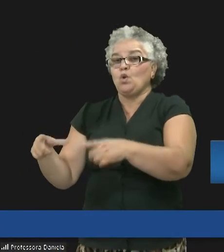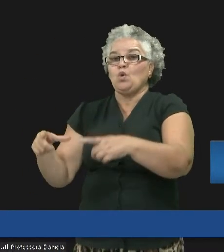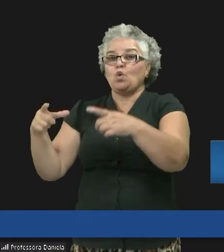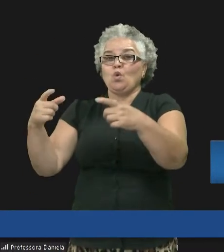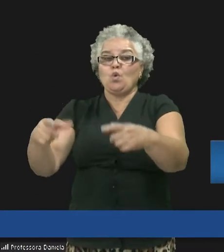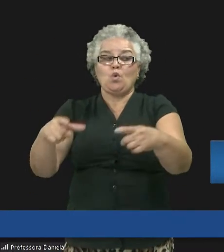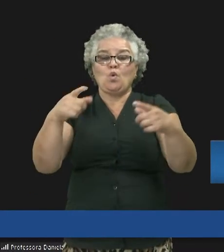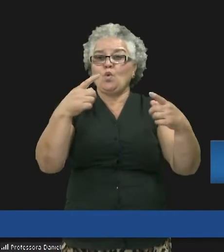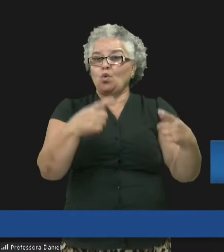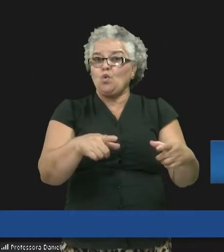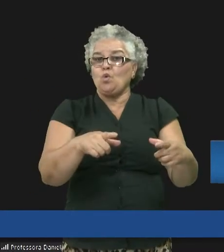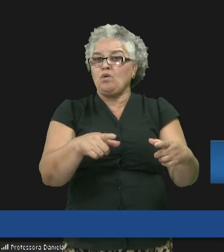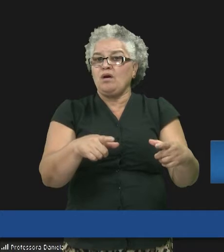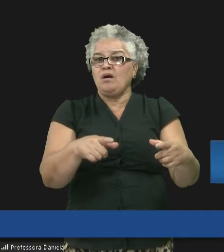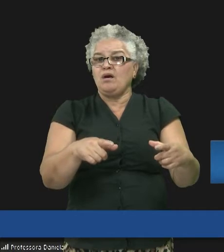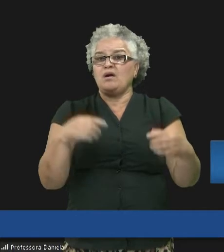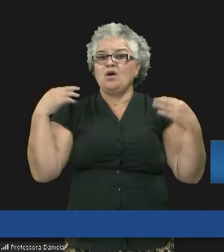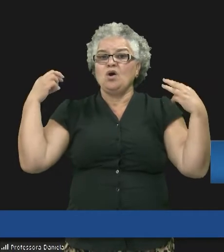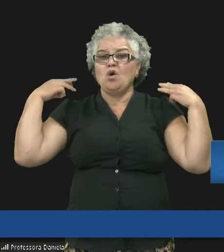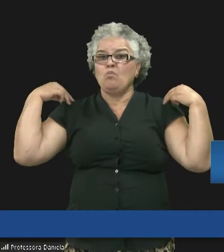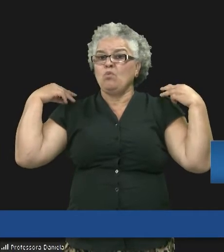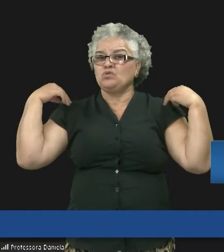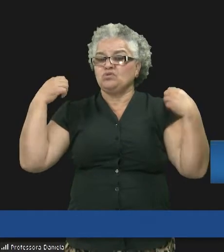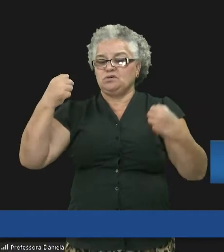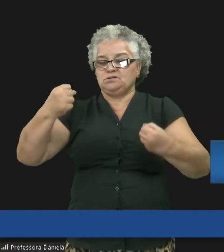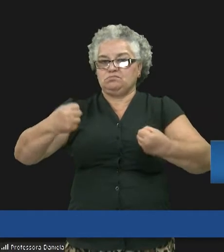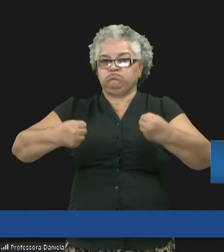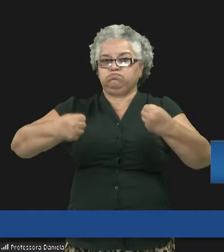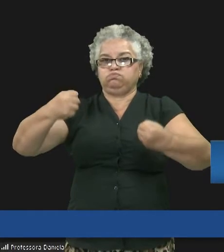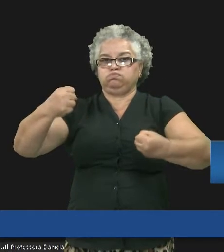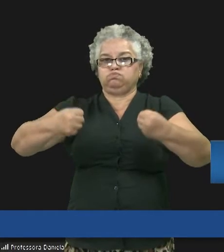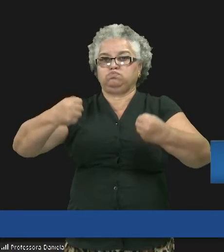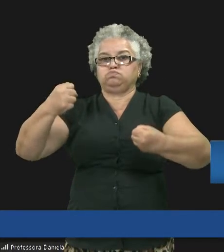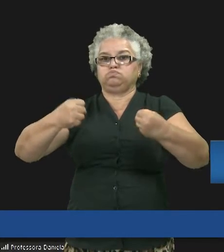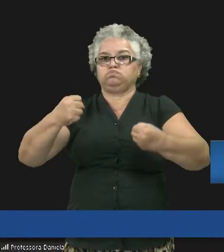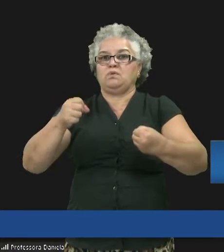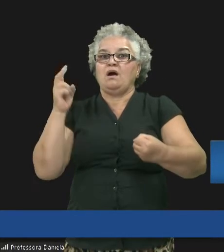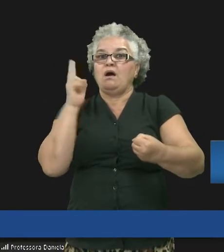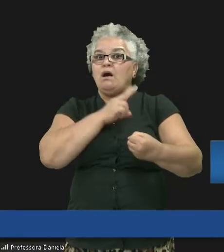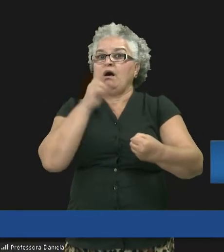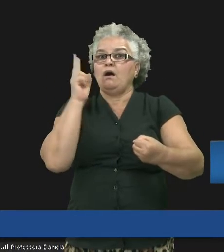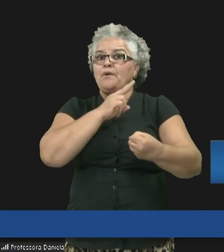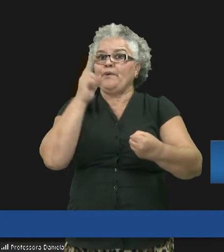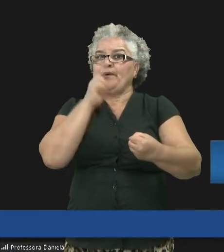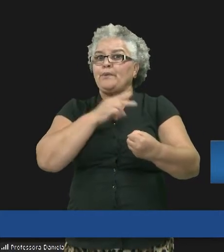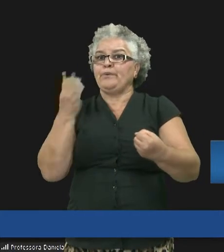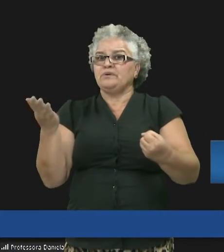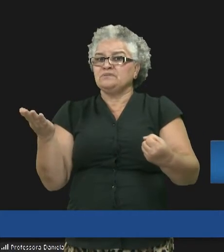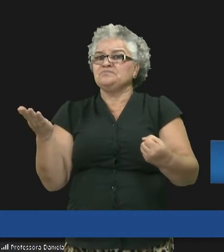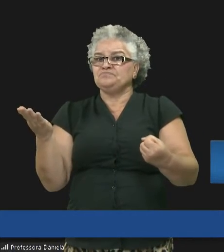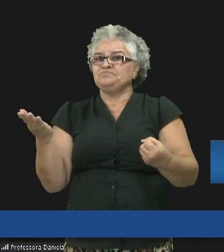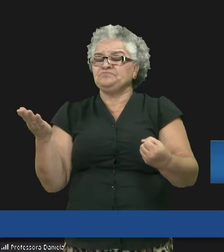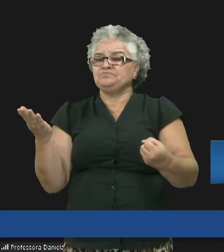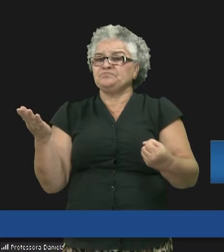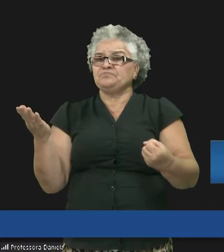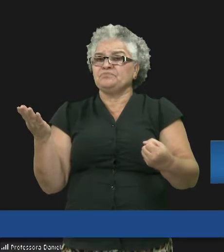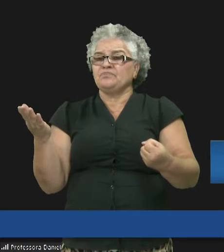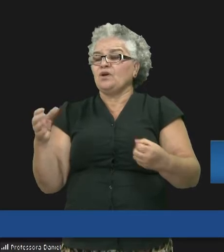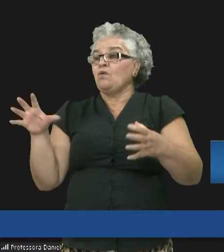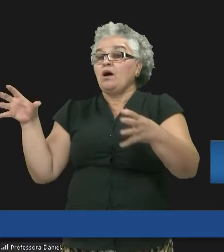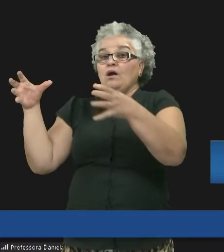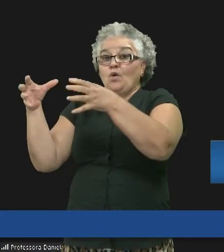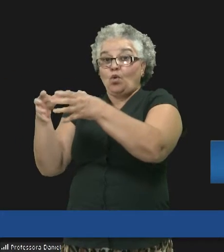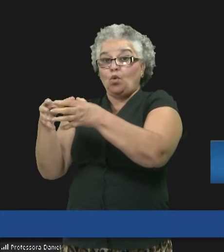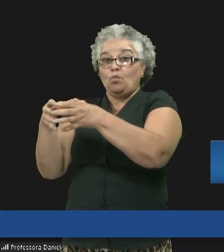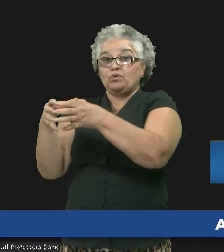os motoristas passam em alta velocidade. E no caso que eu estou solicitando aqui, sendo a voz da população, da comunidade